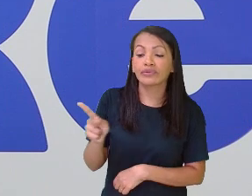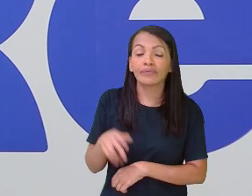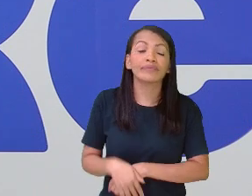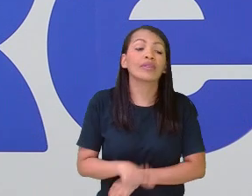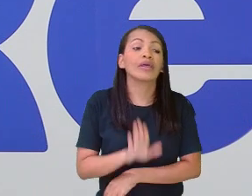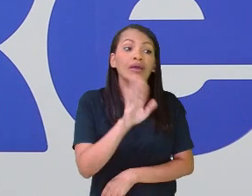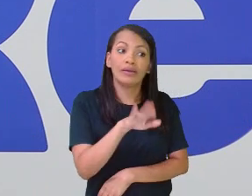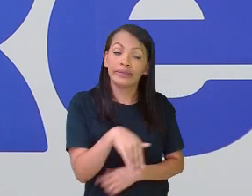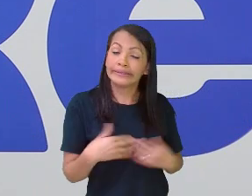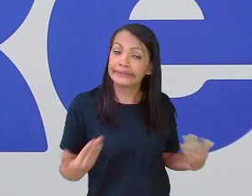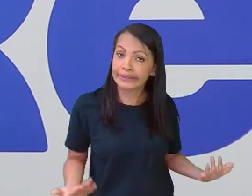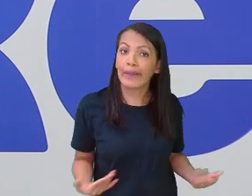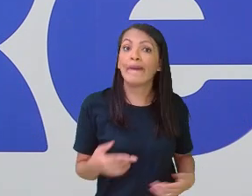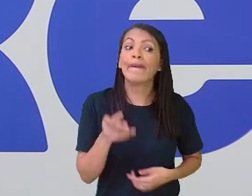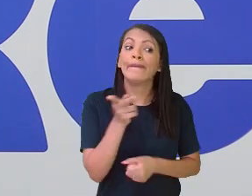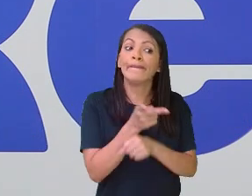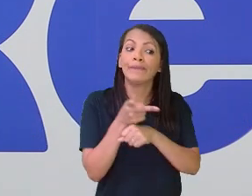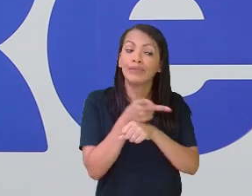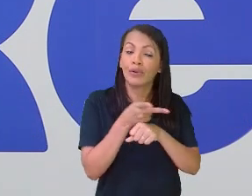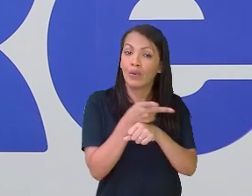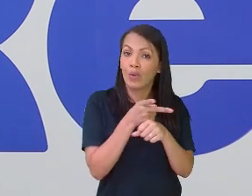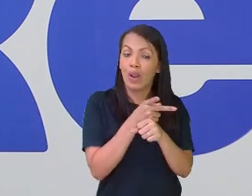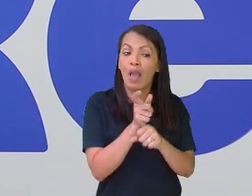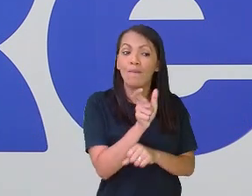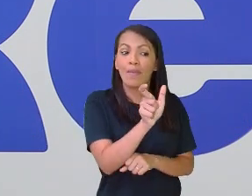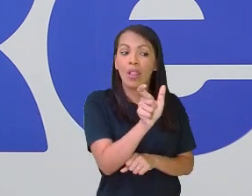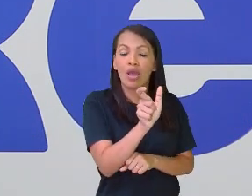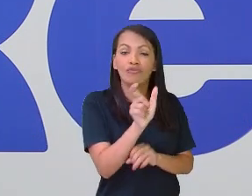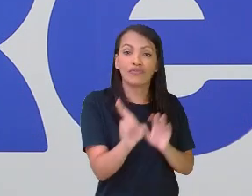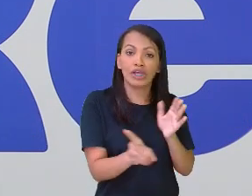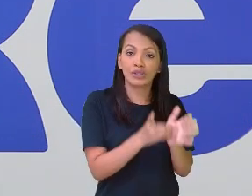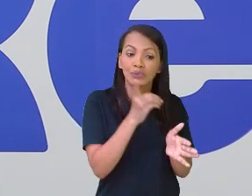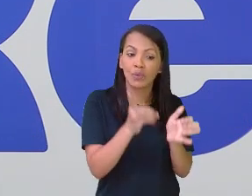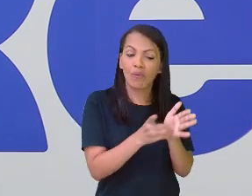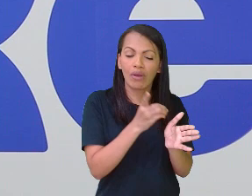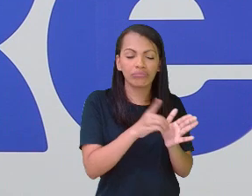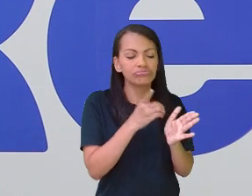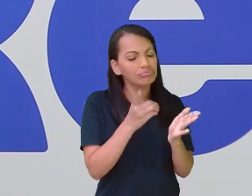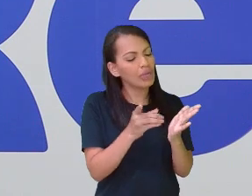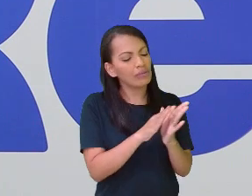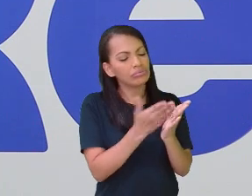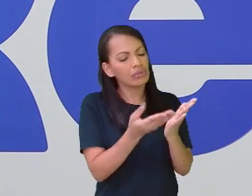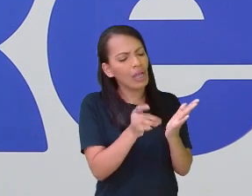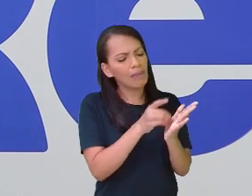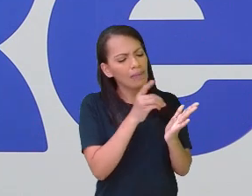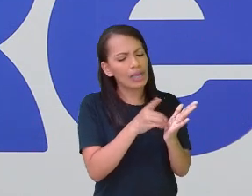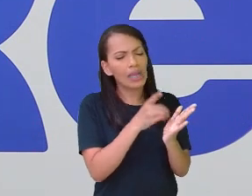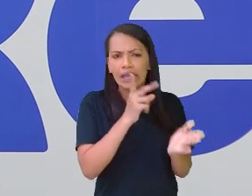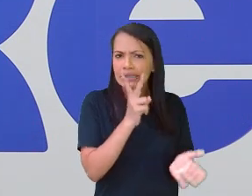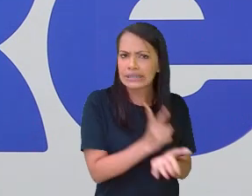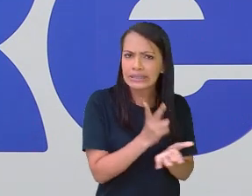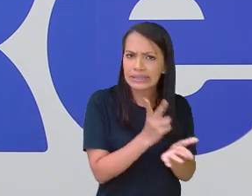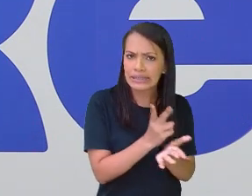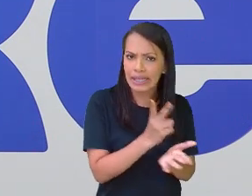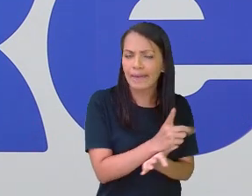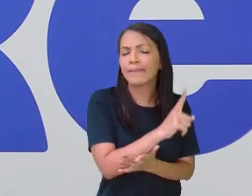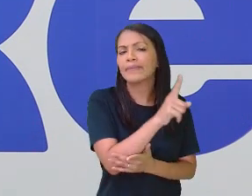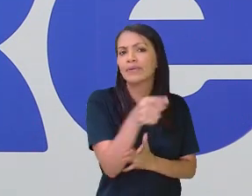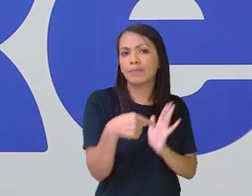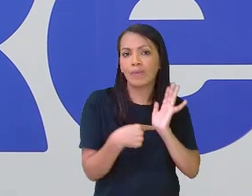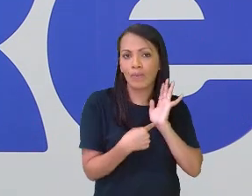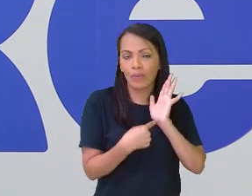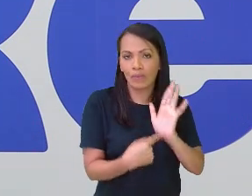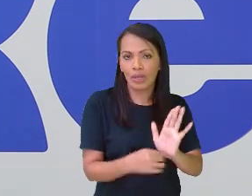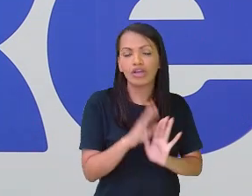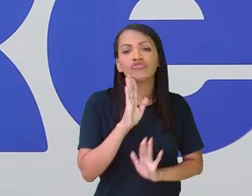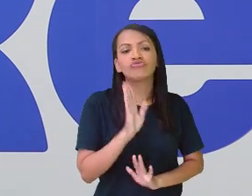no dicionário. Isso mesmo. Sempre vai ser. O dicionário sempre vai estar presente, como a professora Mauricéia já mostrou aqui, que também